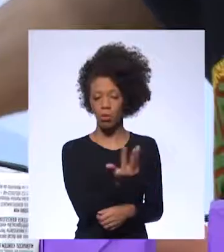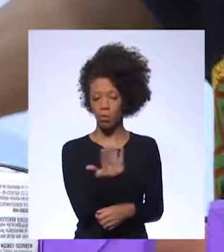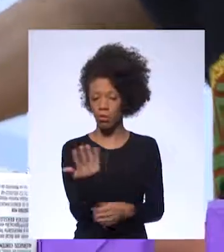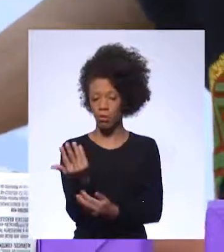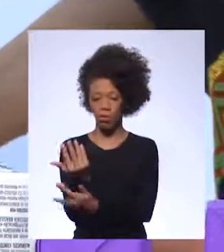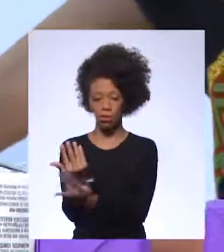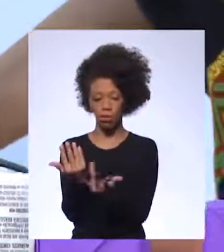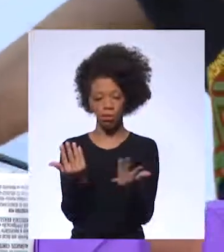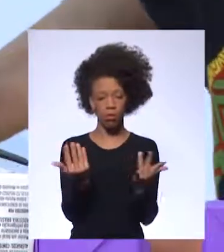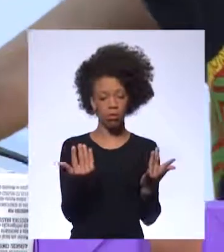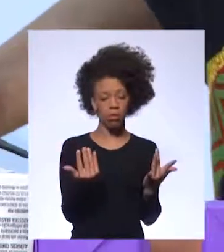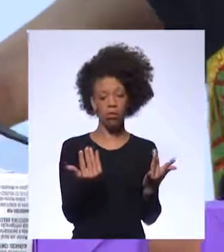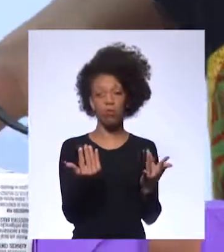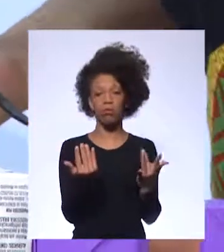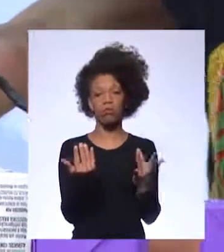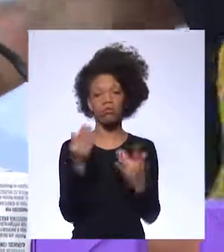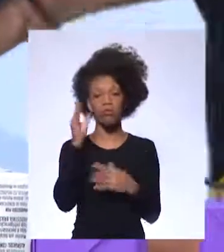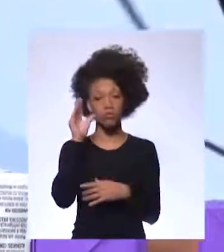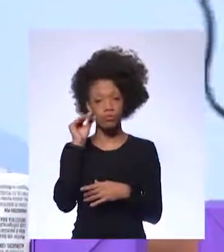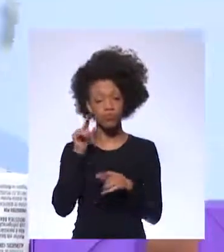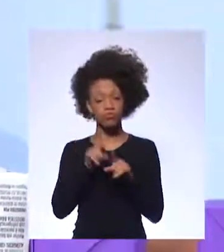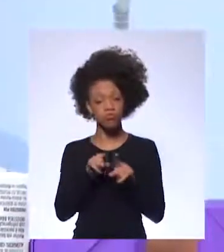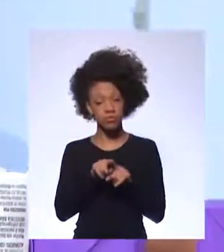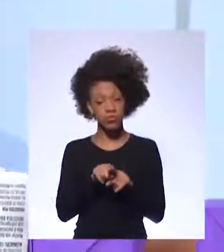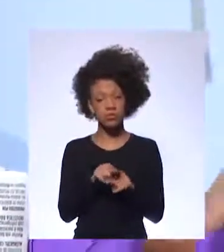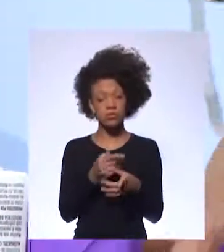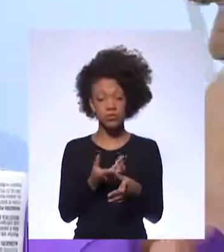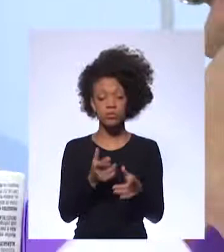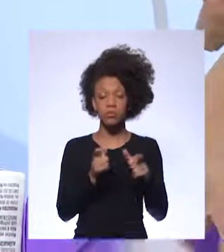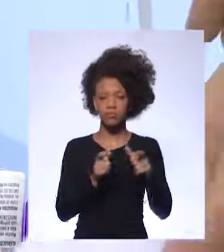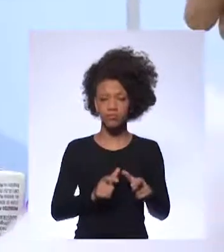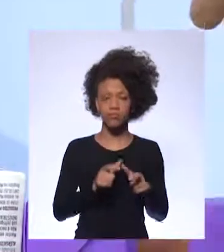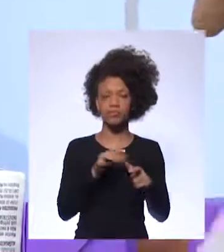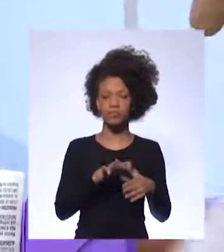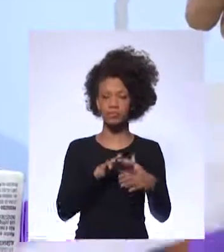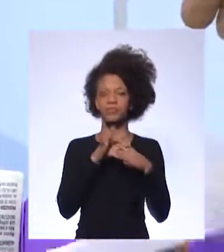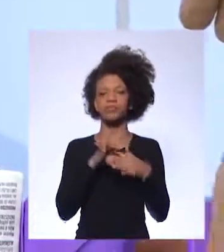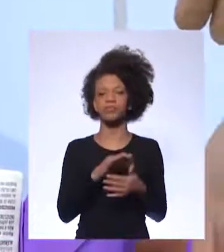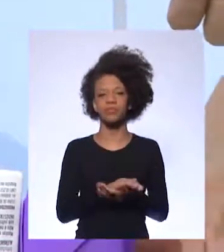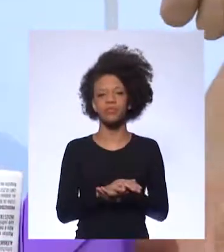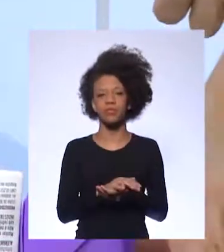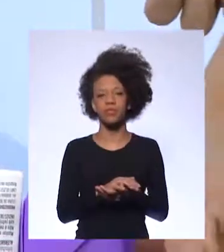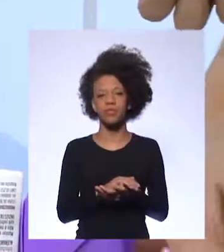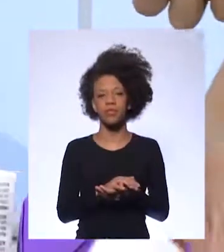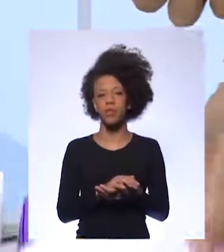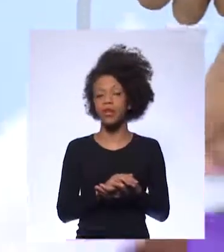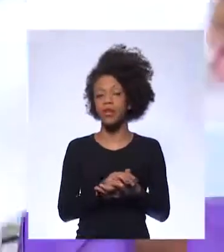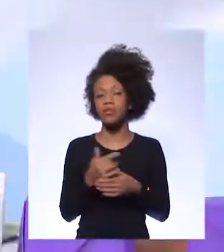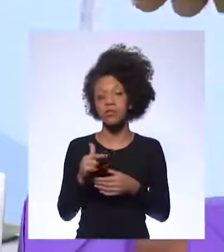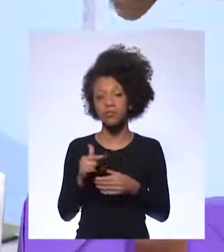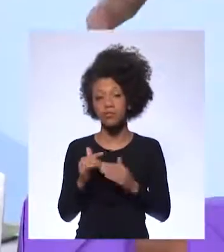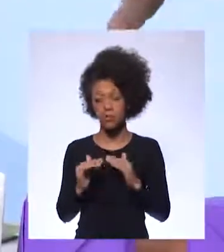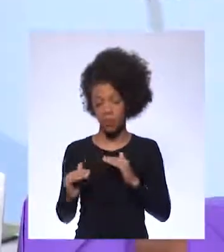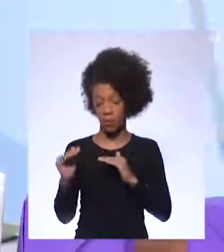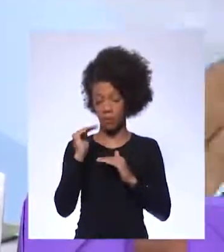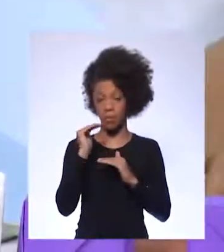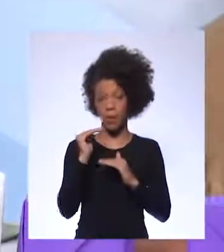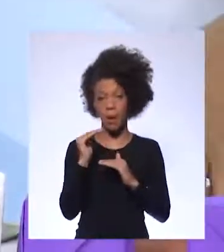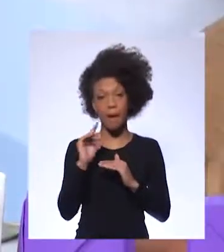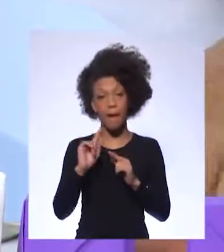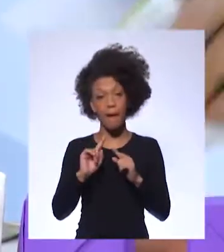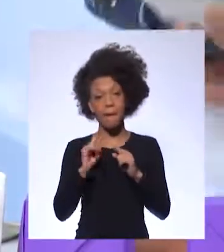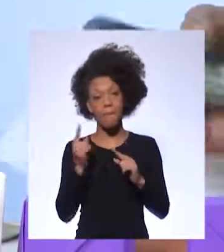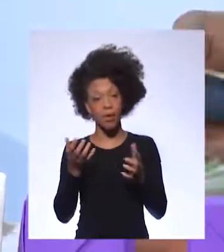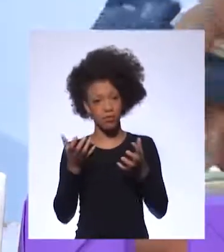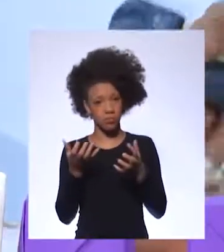os meus servos então eu eu escolheria esse lugar também não temos parte mais alta Mas querendo ter turma é só colocar uma caixa em